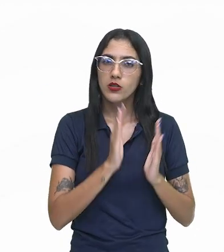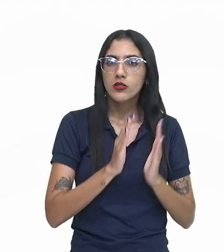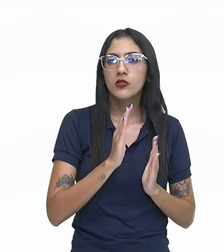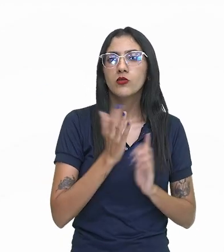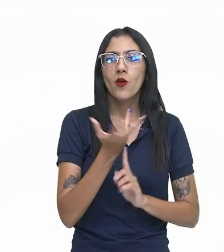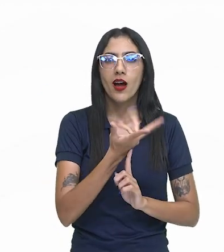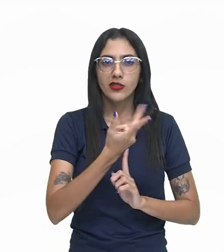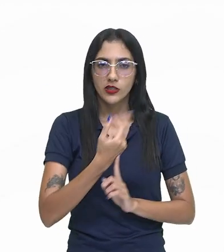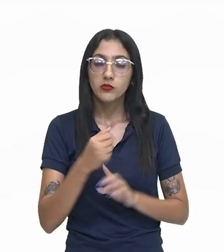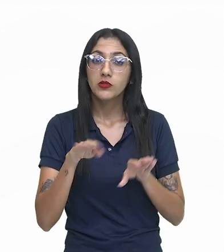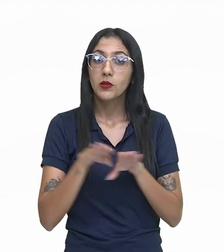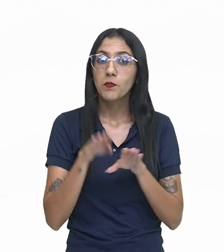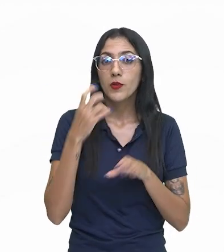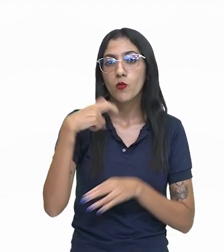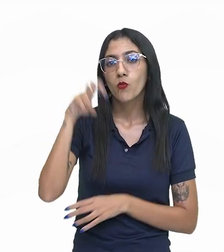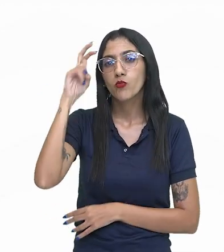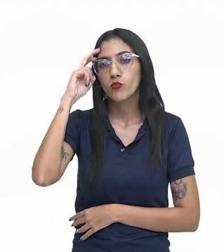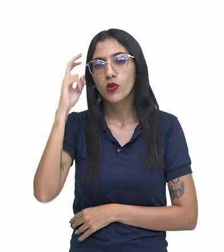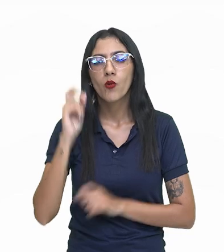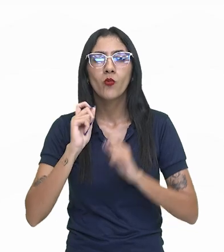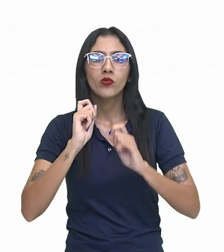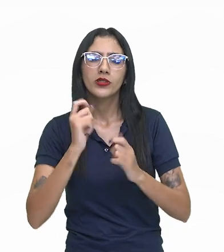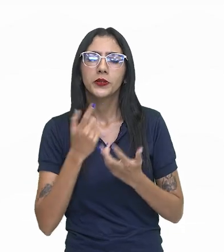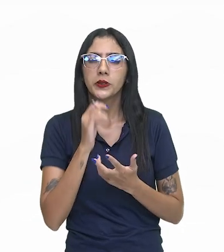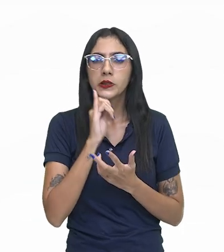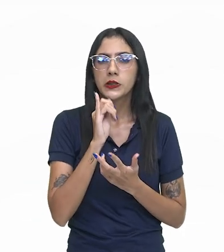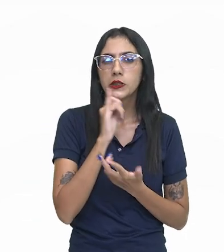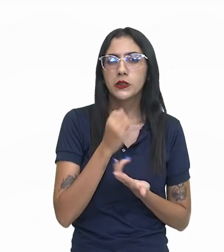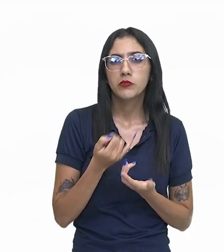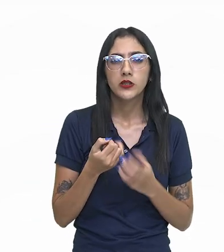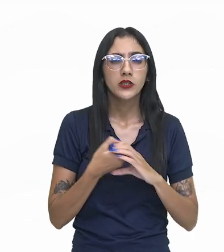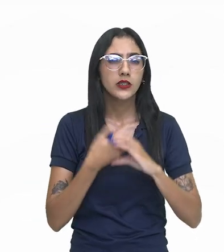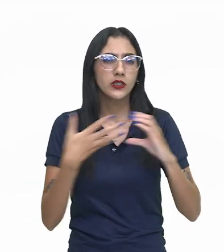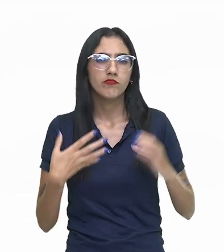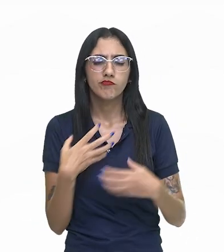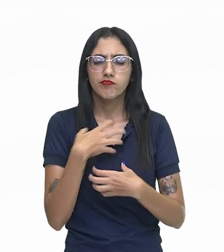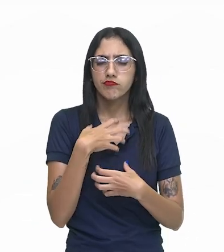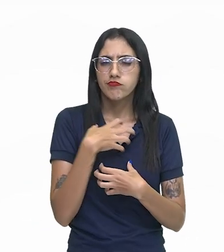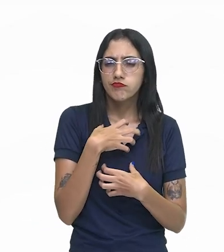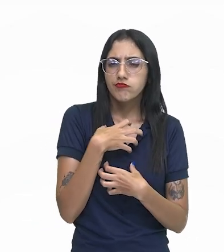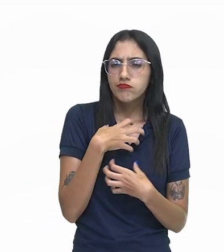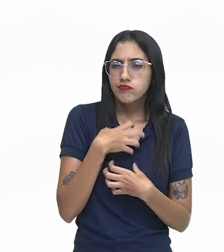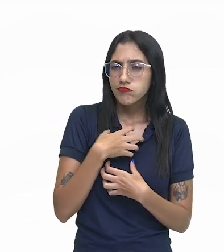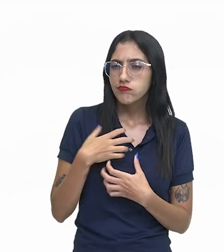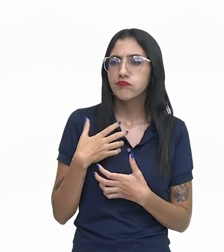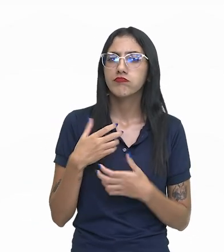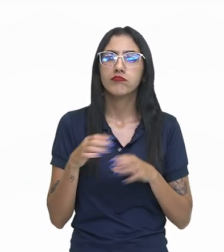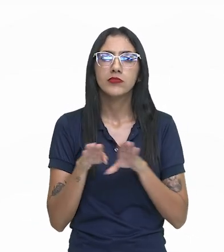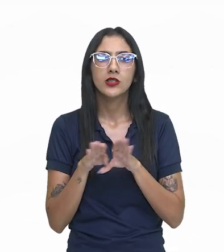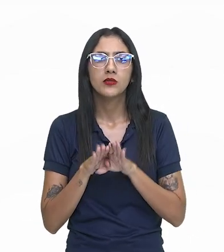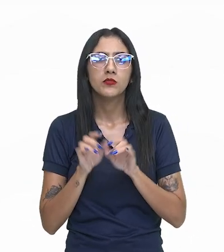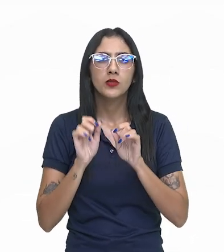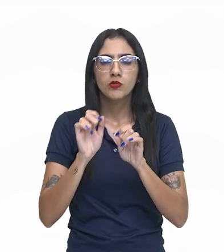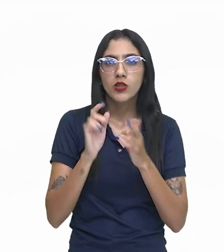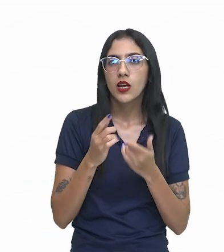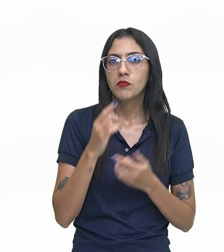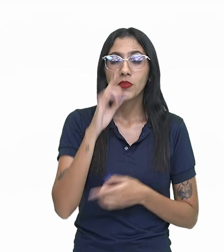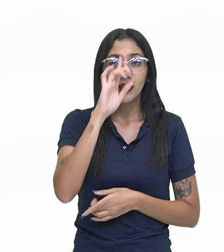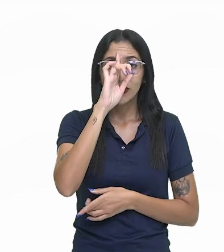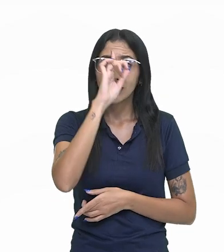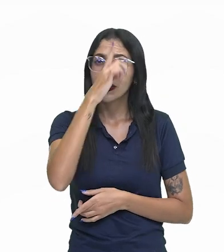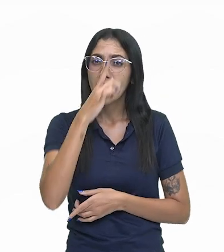e cultural caracterizado pelo sentimentalismo, subjetivismo e fuga da